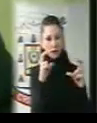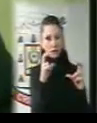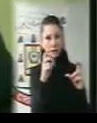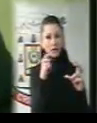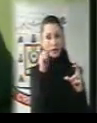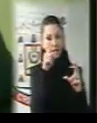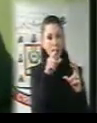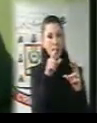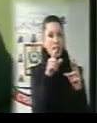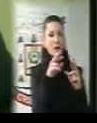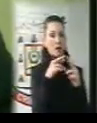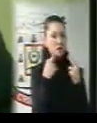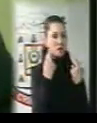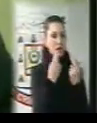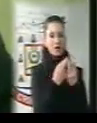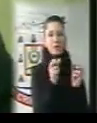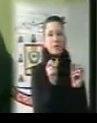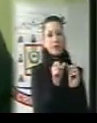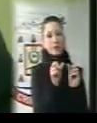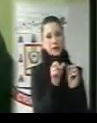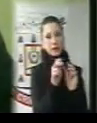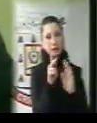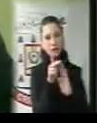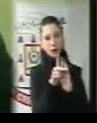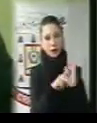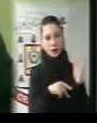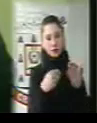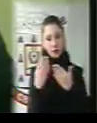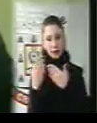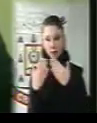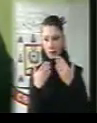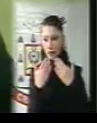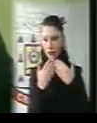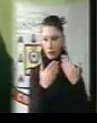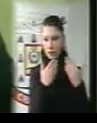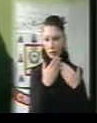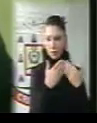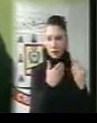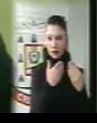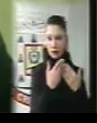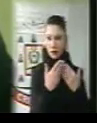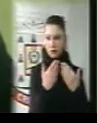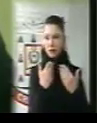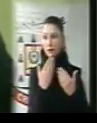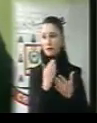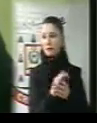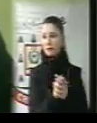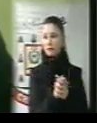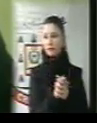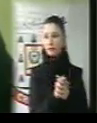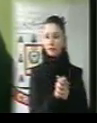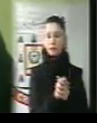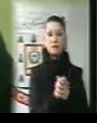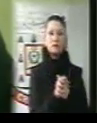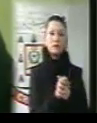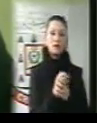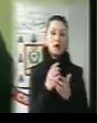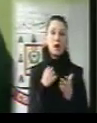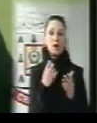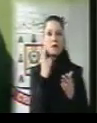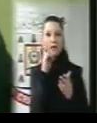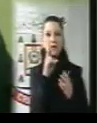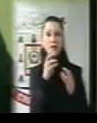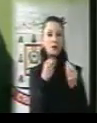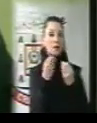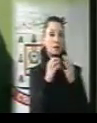e lá se produzem os projetos, se discute amplamente os projetos daí executivo, mas das prioridades